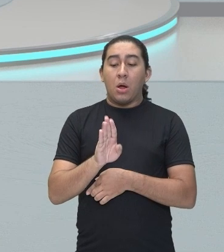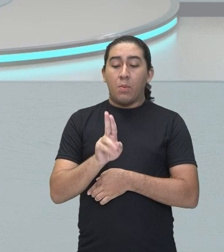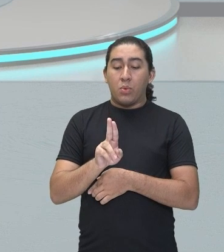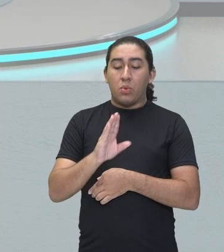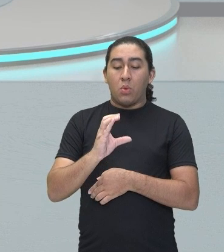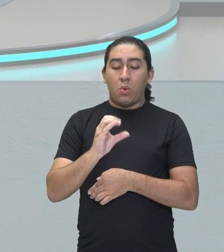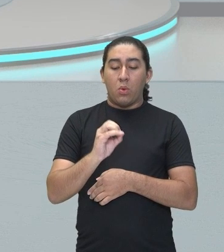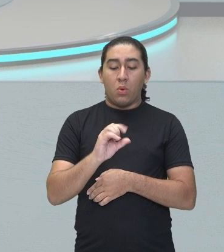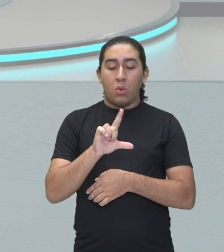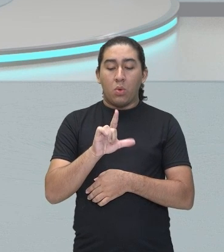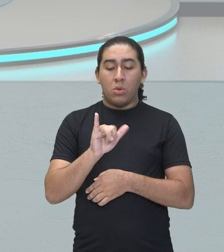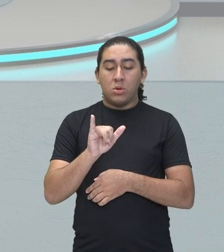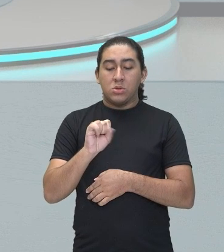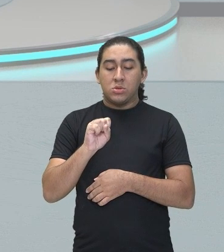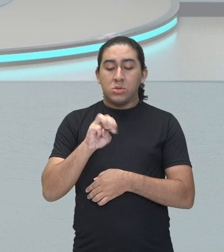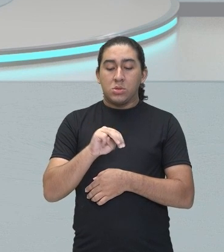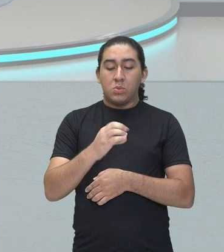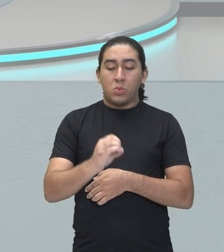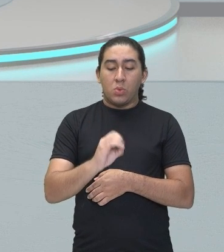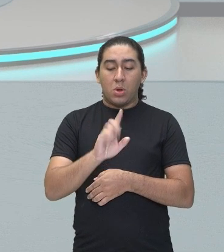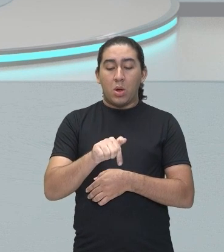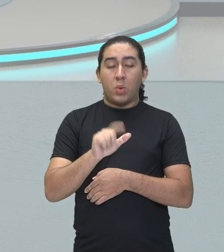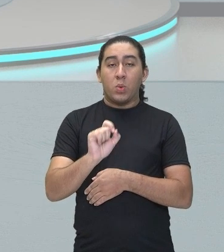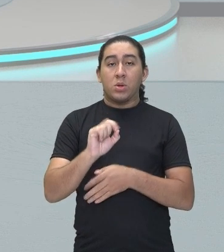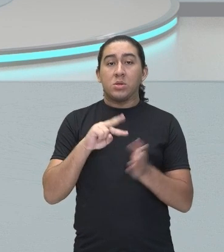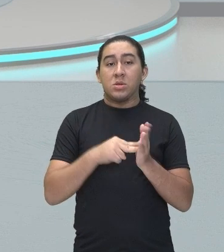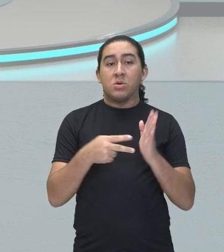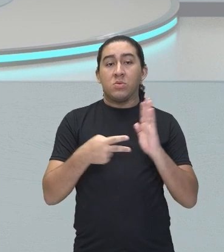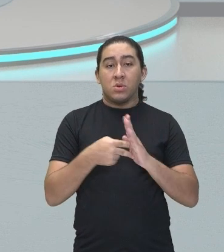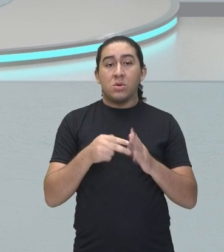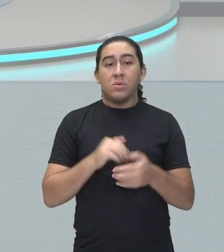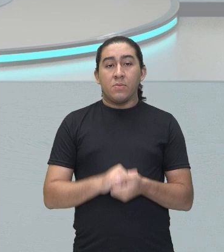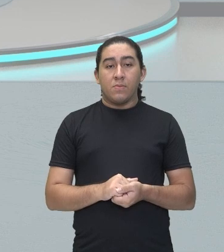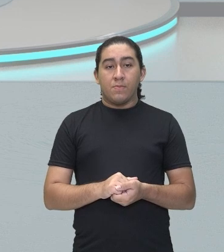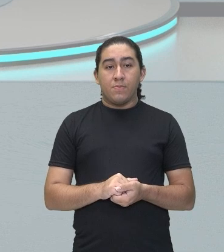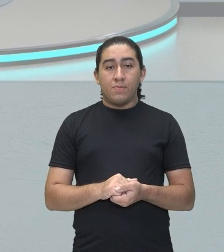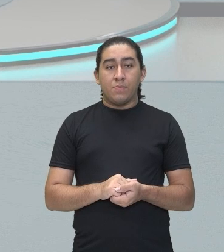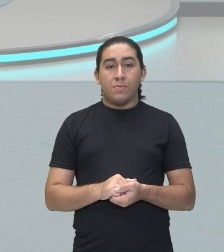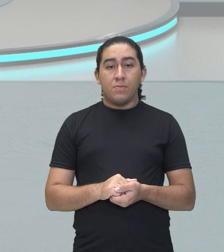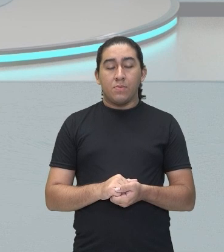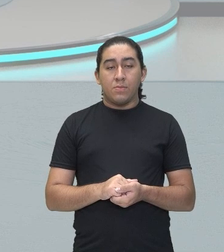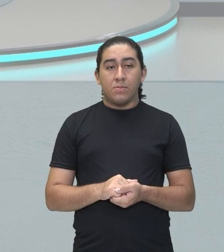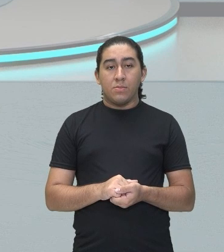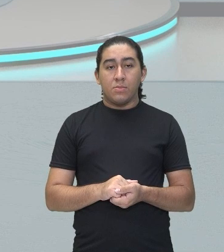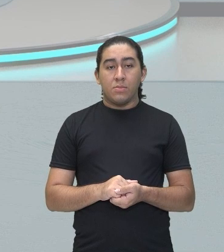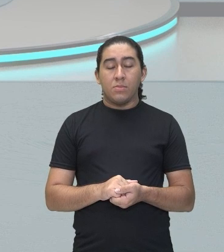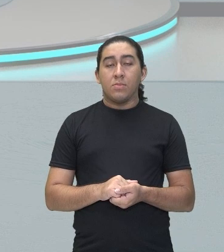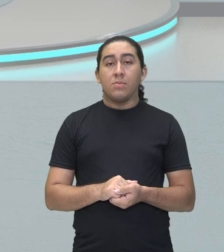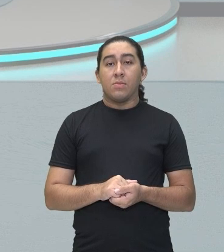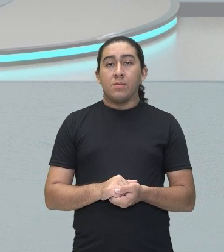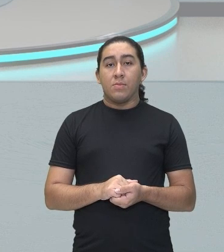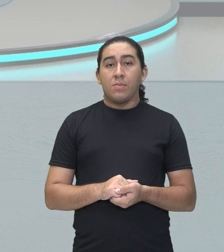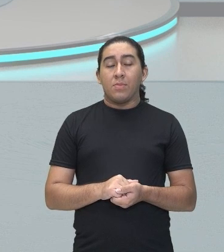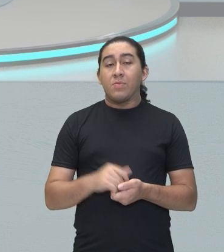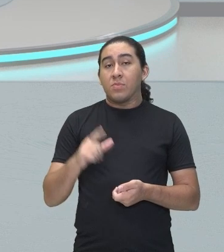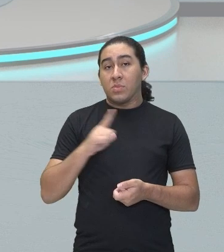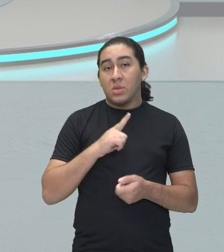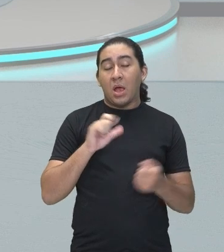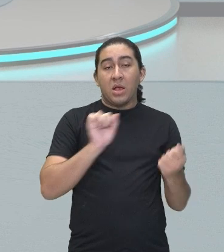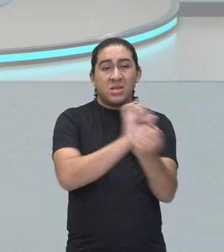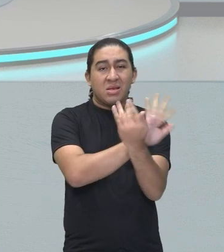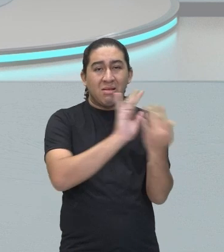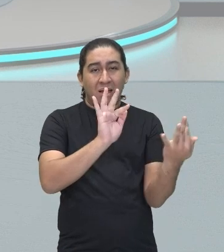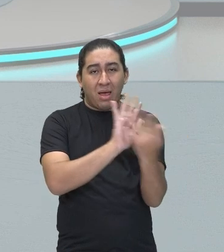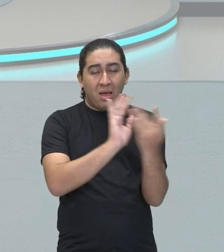bucolismo? O bucolismo é fugir da cidade e correr para o campo.